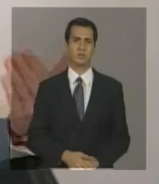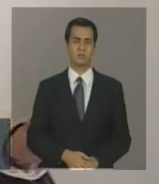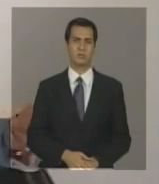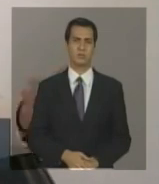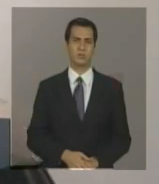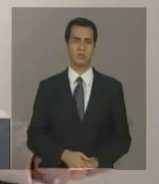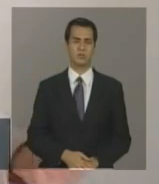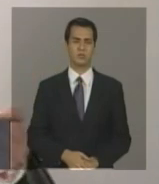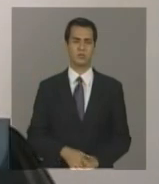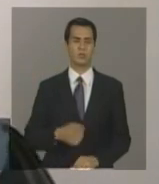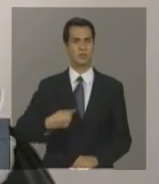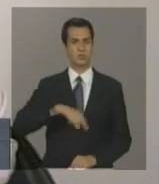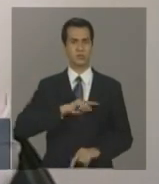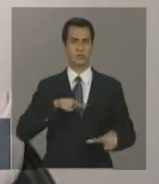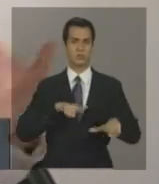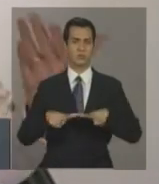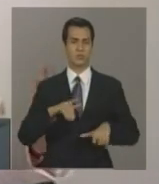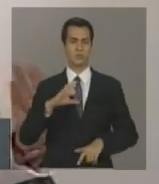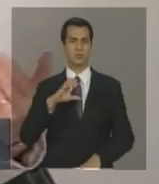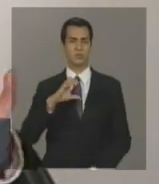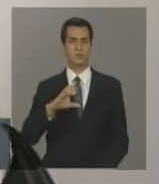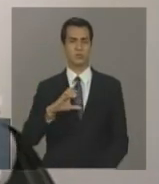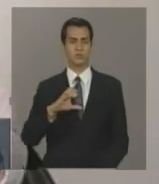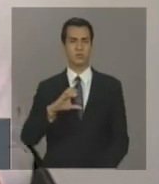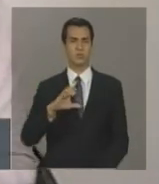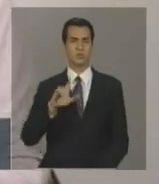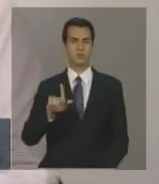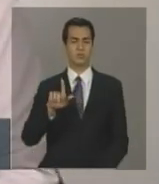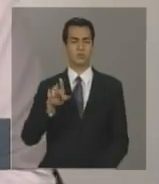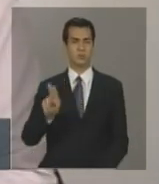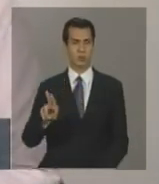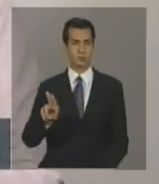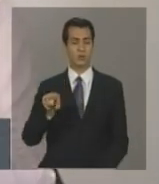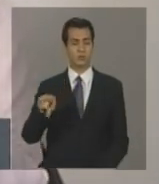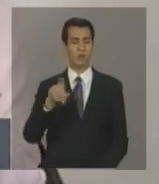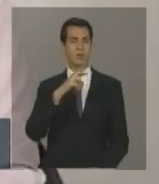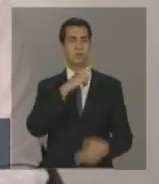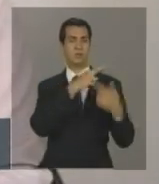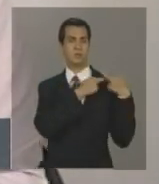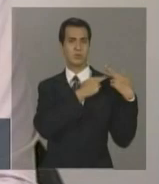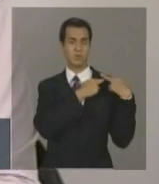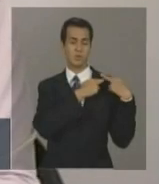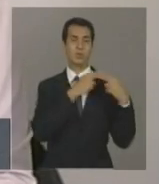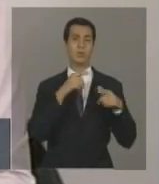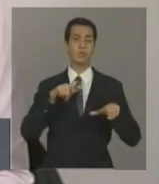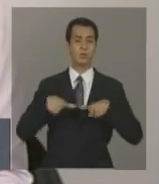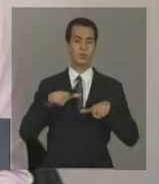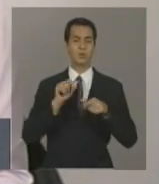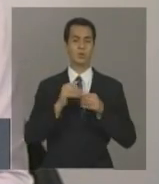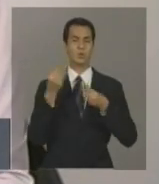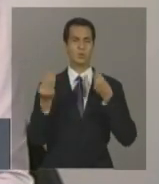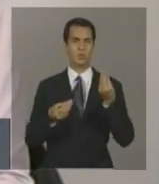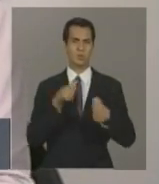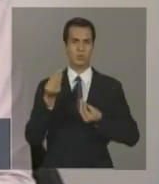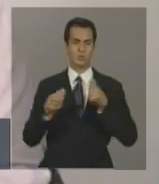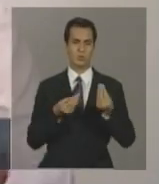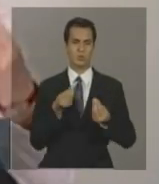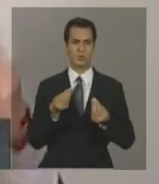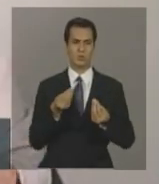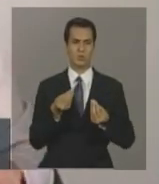juntamente com a Controladoria Geral da União, responsável por esta matéria, os aspectos referentes